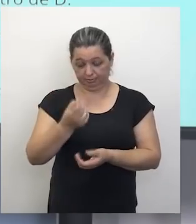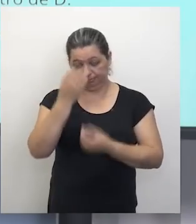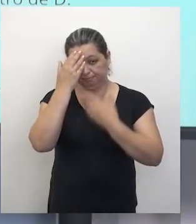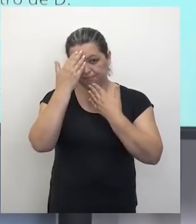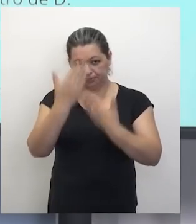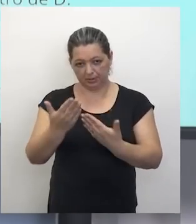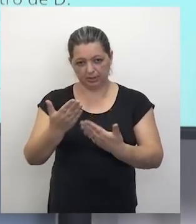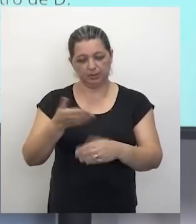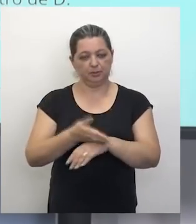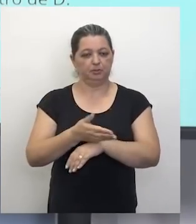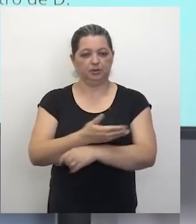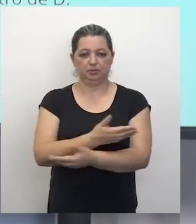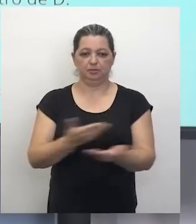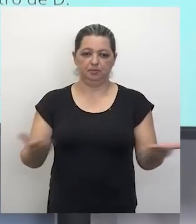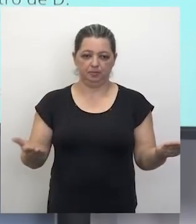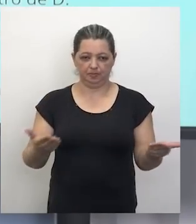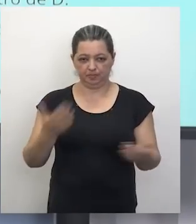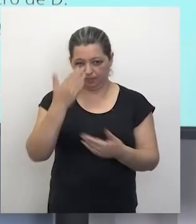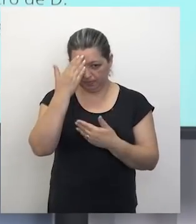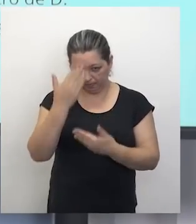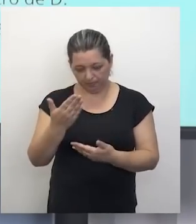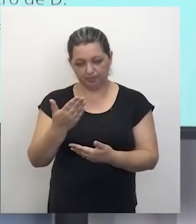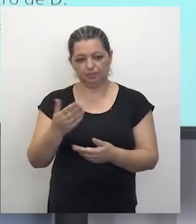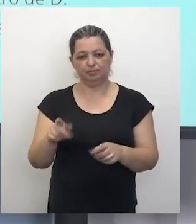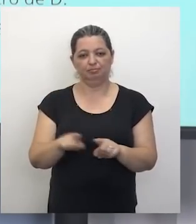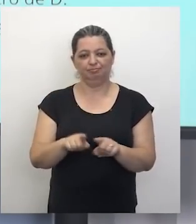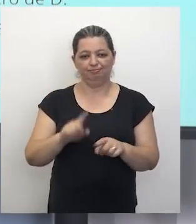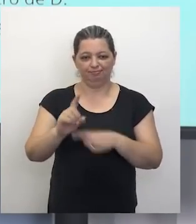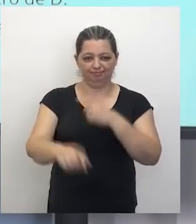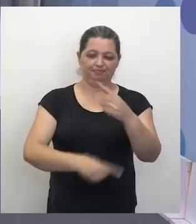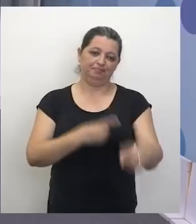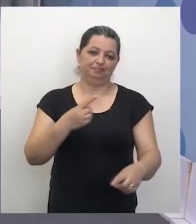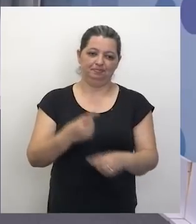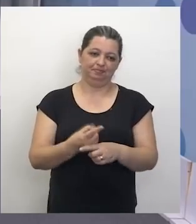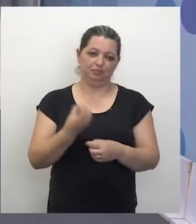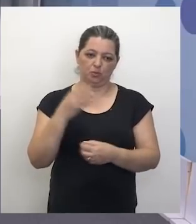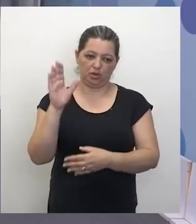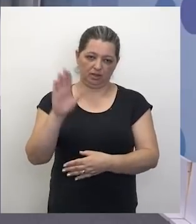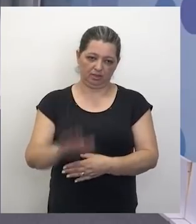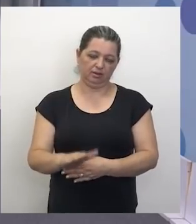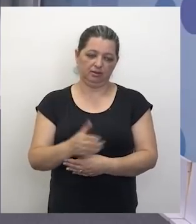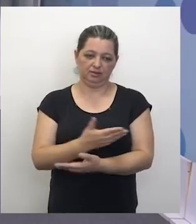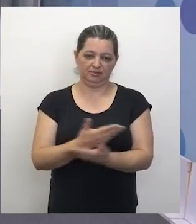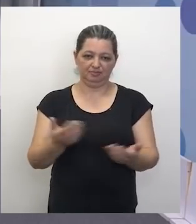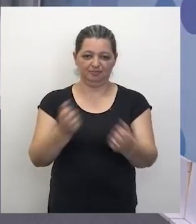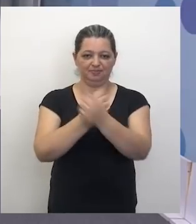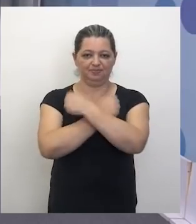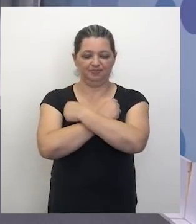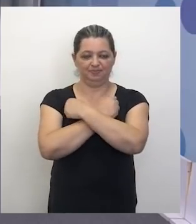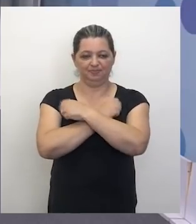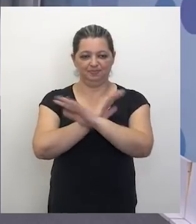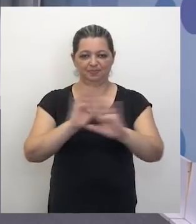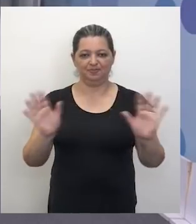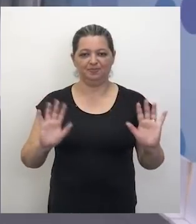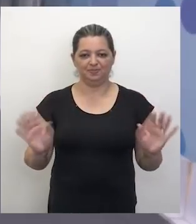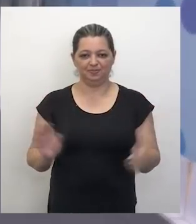pela participação de todos, muito obrigada, Osmar, e até a próxima, gente. Boa tarde, valeu, abraço, até a próxima.